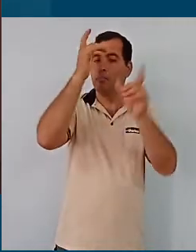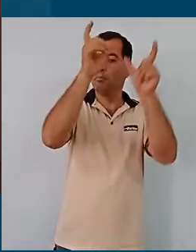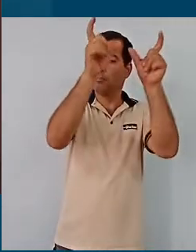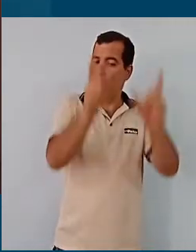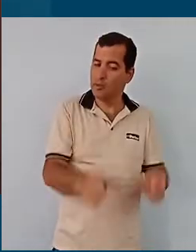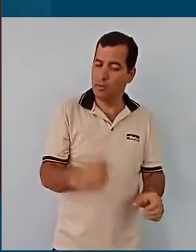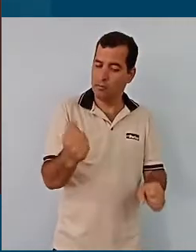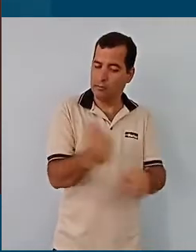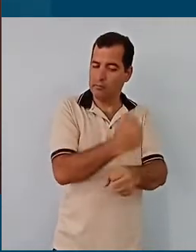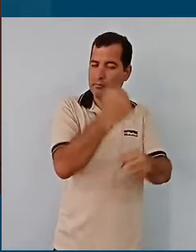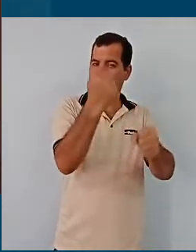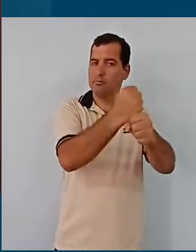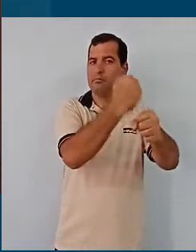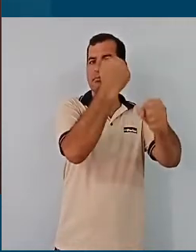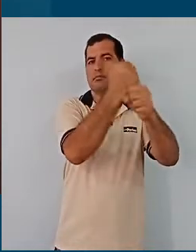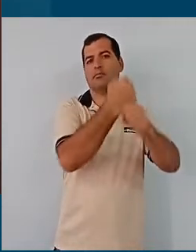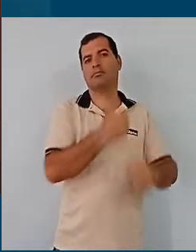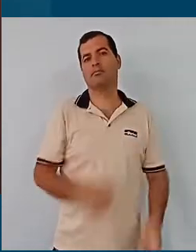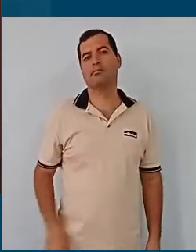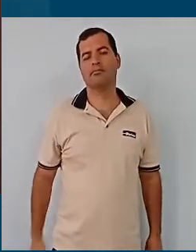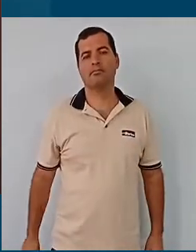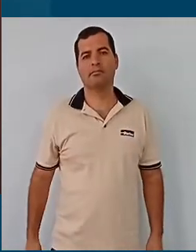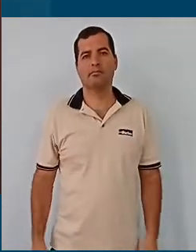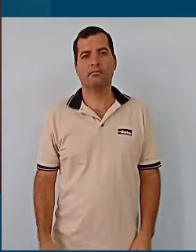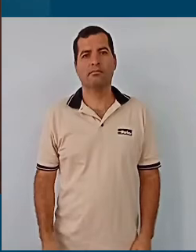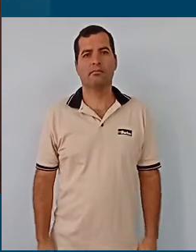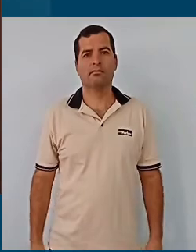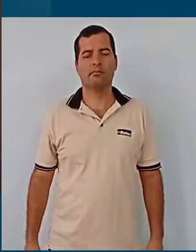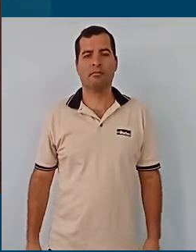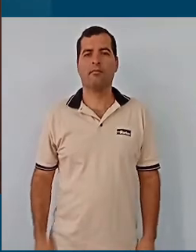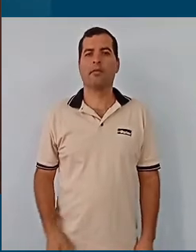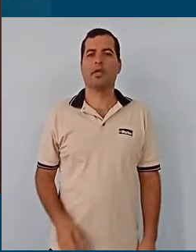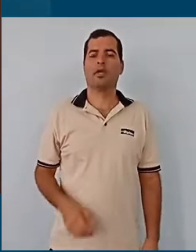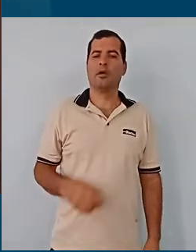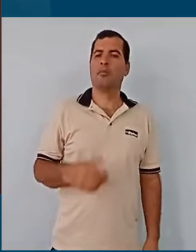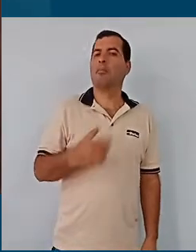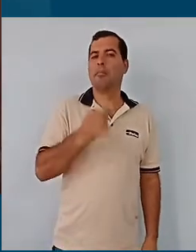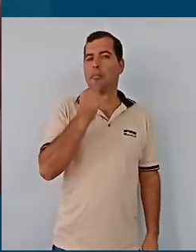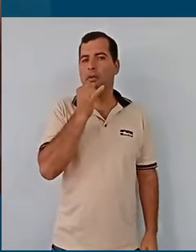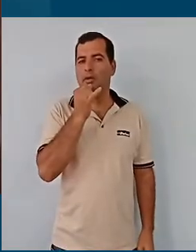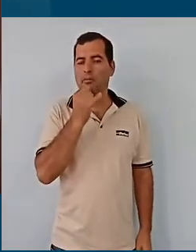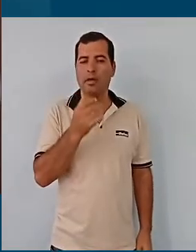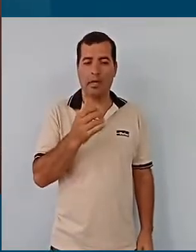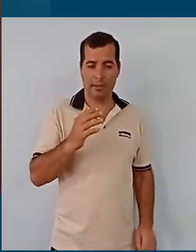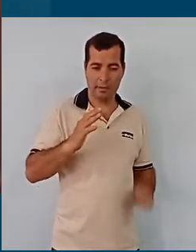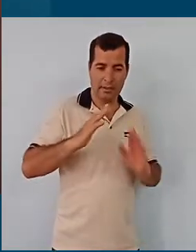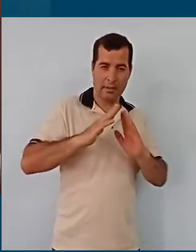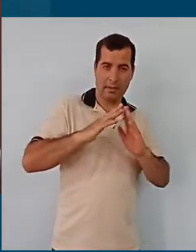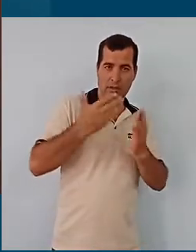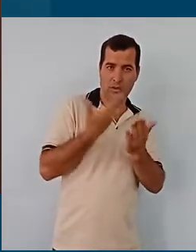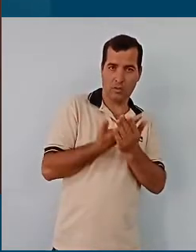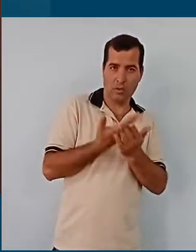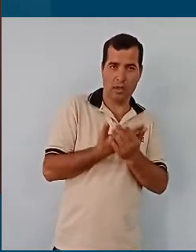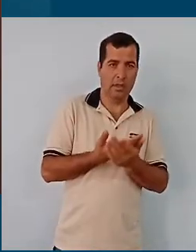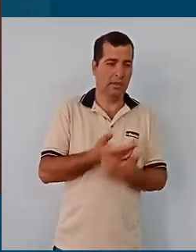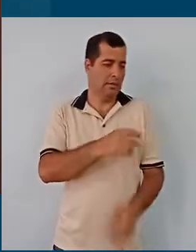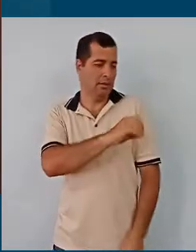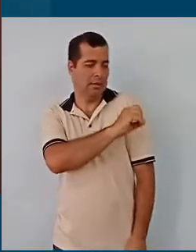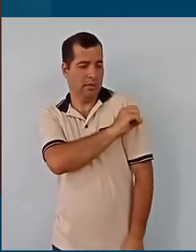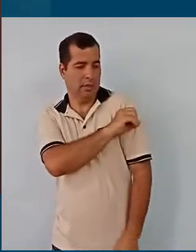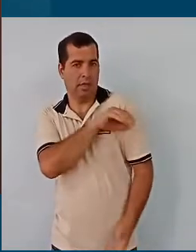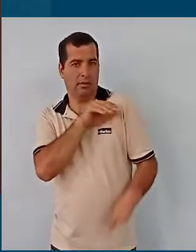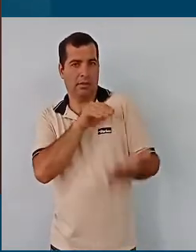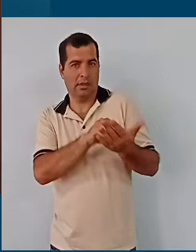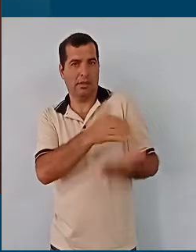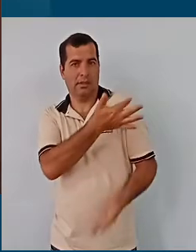né? Então, assim, o papel da escola, eu digo que o papel da escola de 0 a 10 anos é